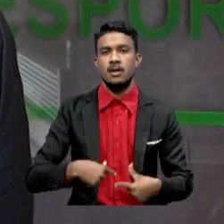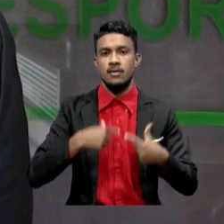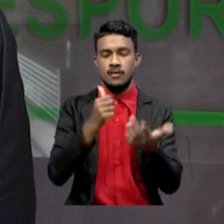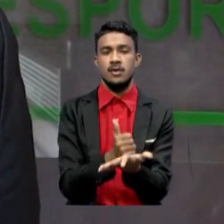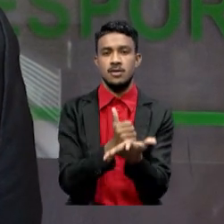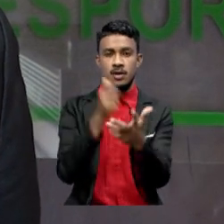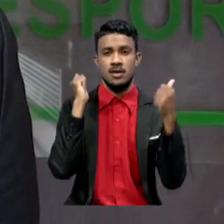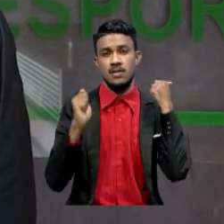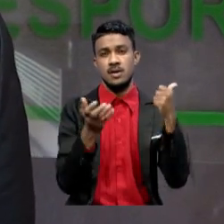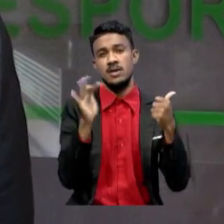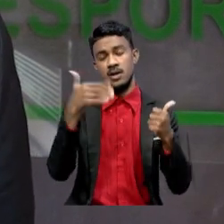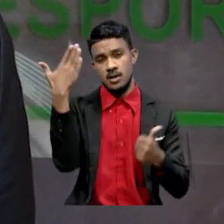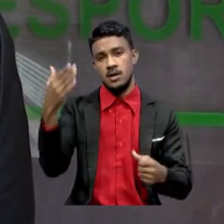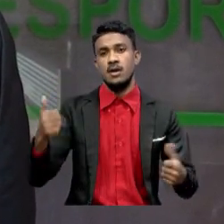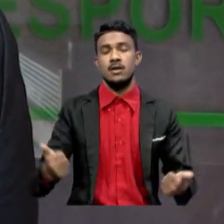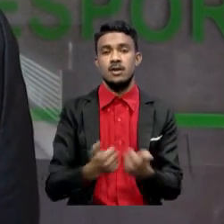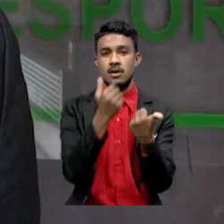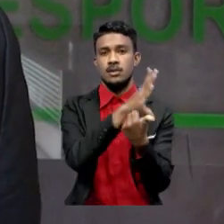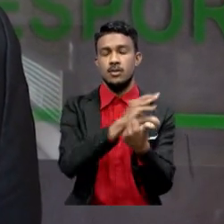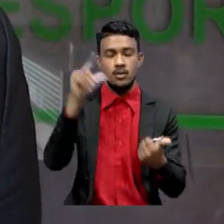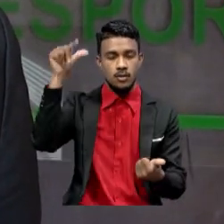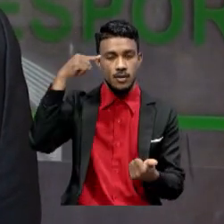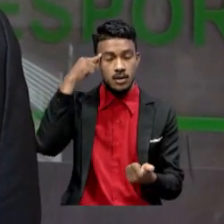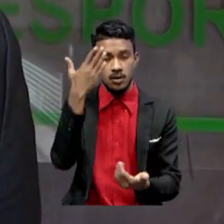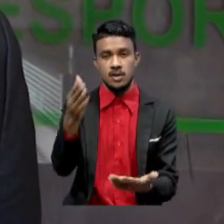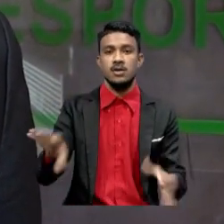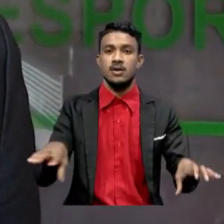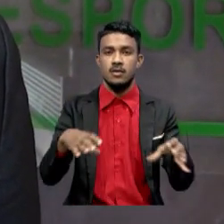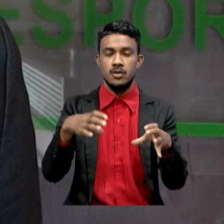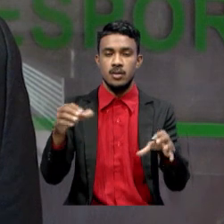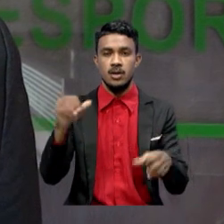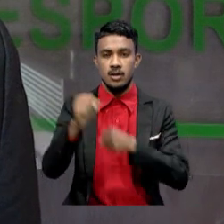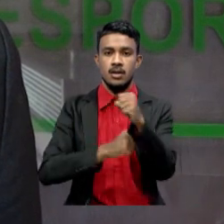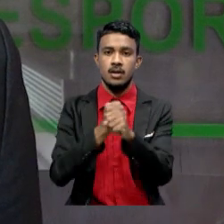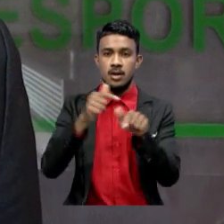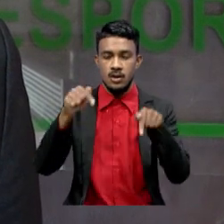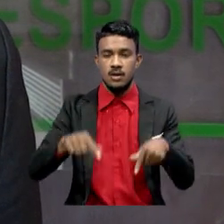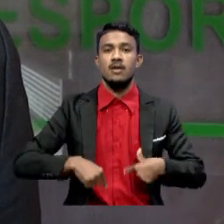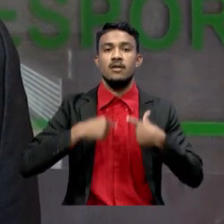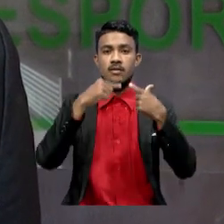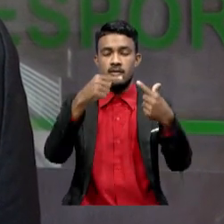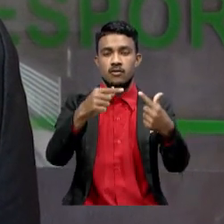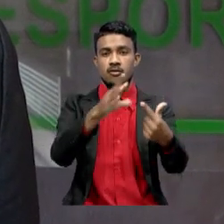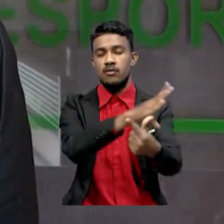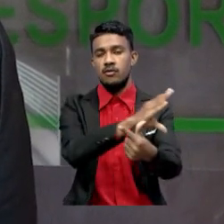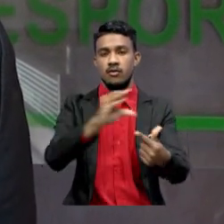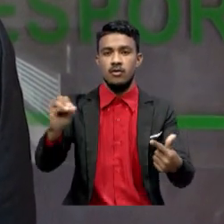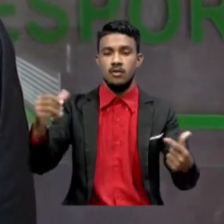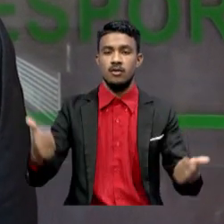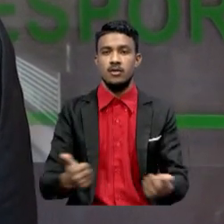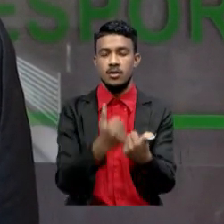ser liga nian governo e comitamento ba tina ainda nem mas apoio prêmios de do jogo ho prêmio liga